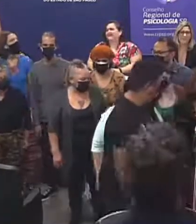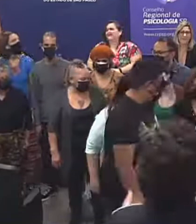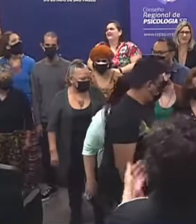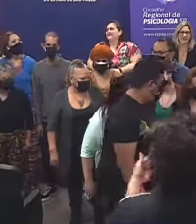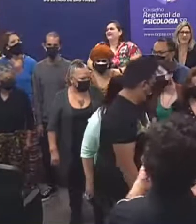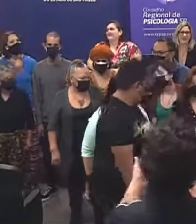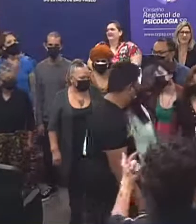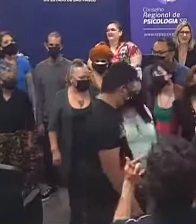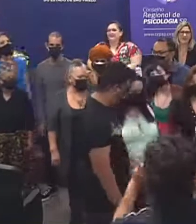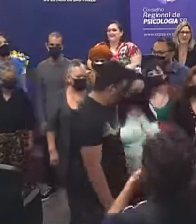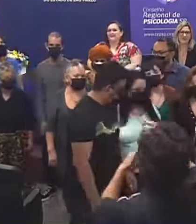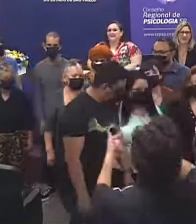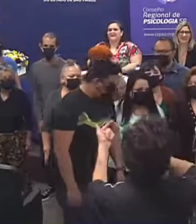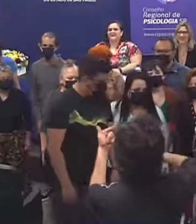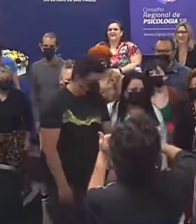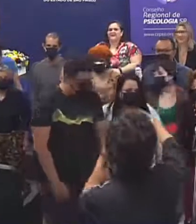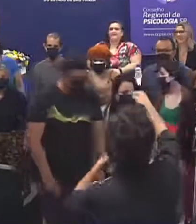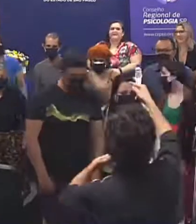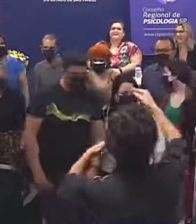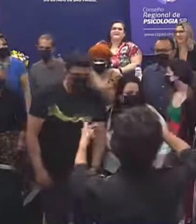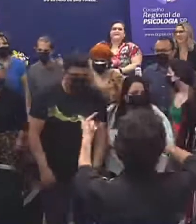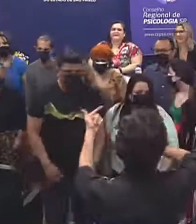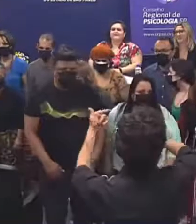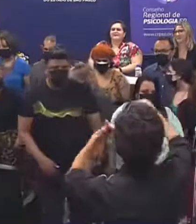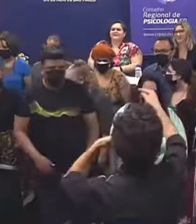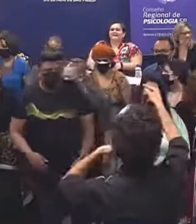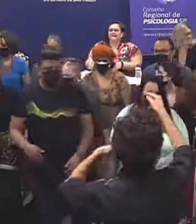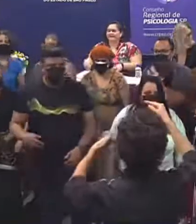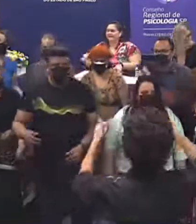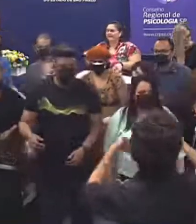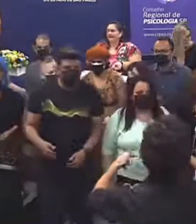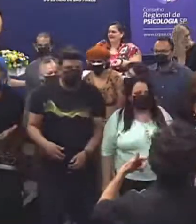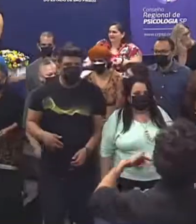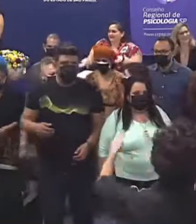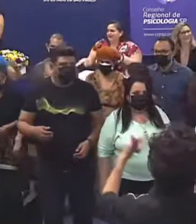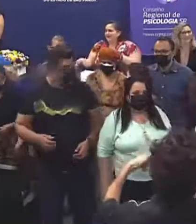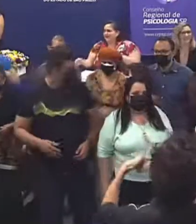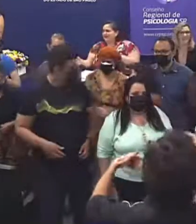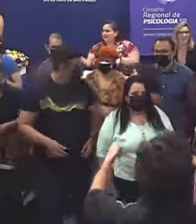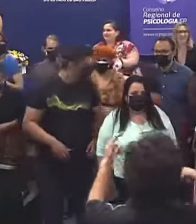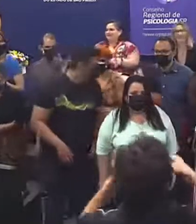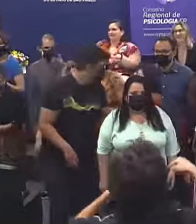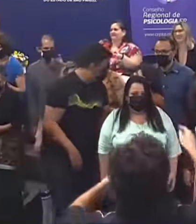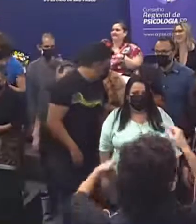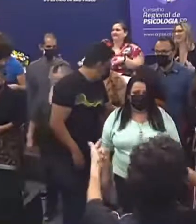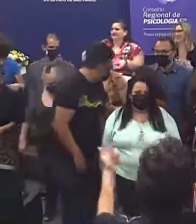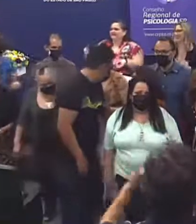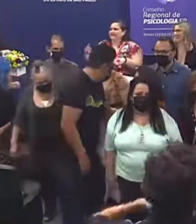Thank you.